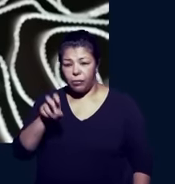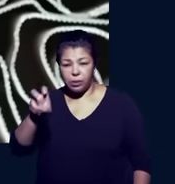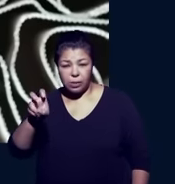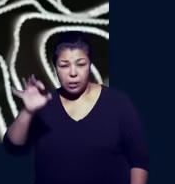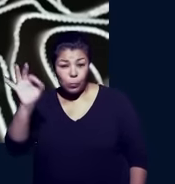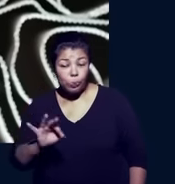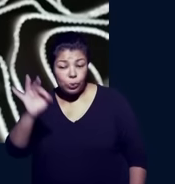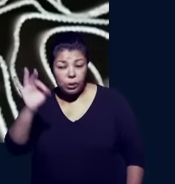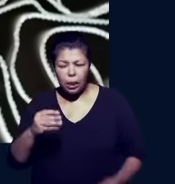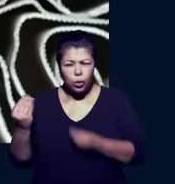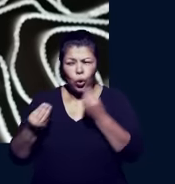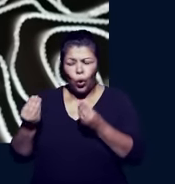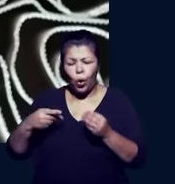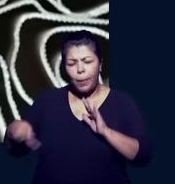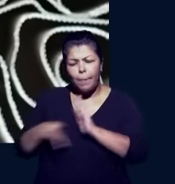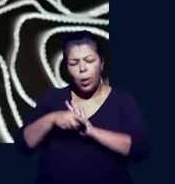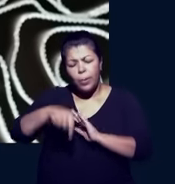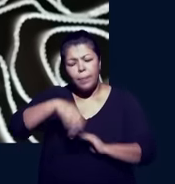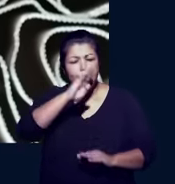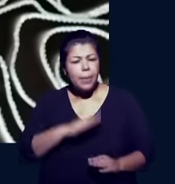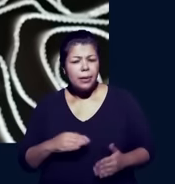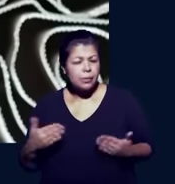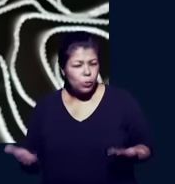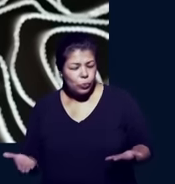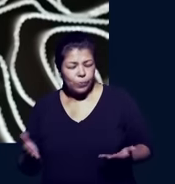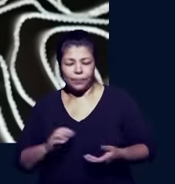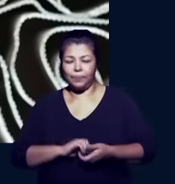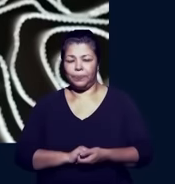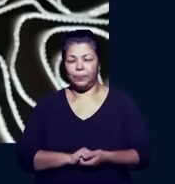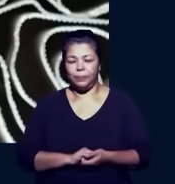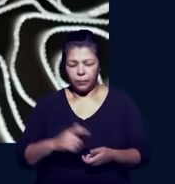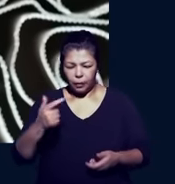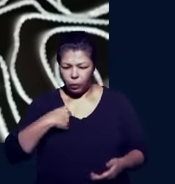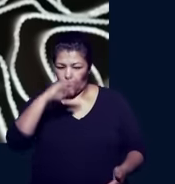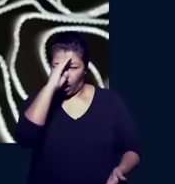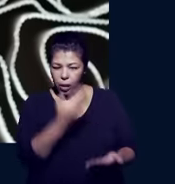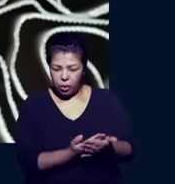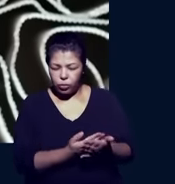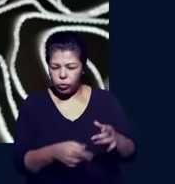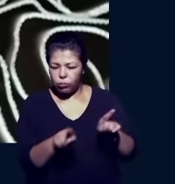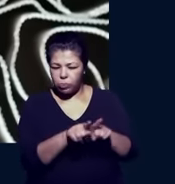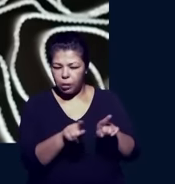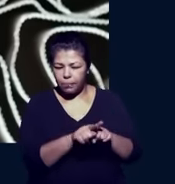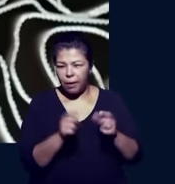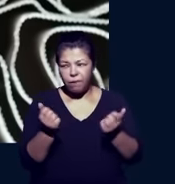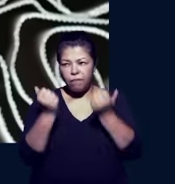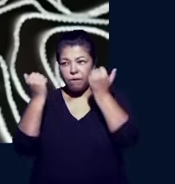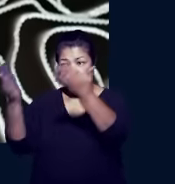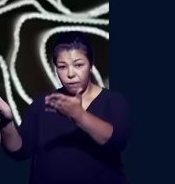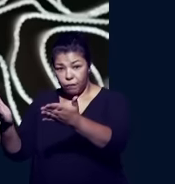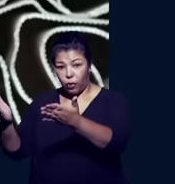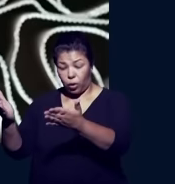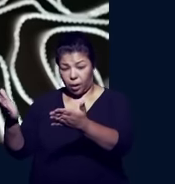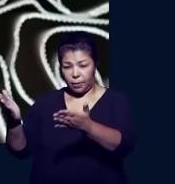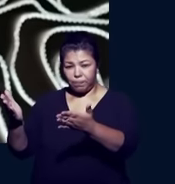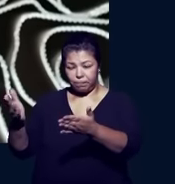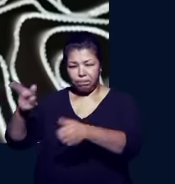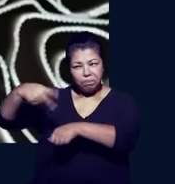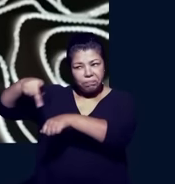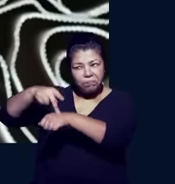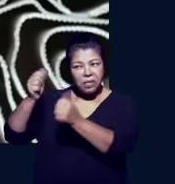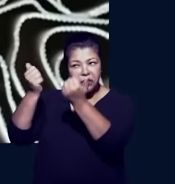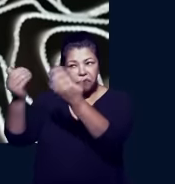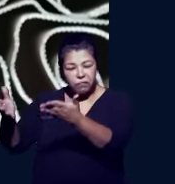eu eu tô achando que a opinião eh lá fora de uma maneira geral do Brasil é é extremamente positiva no